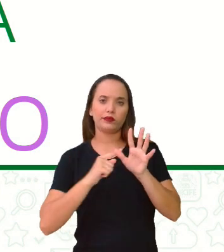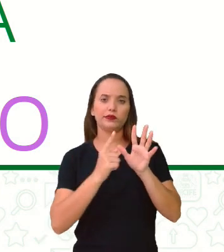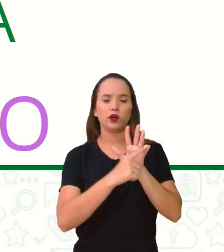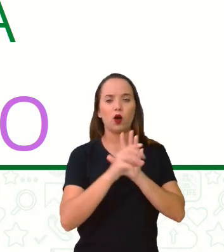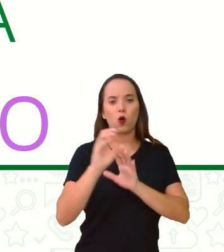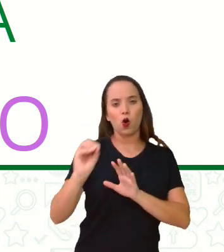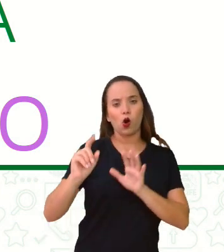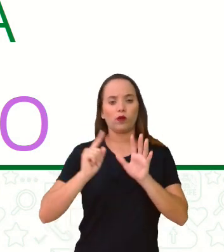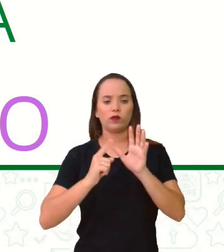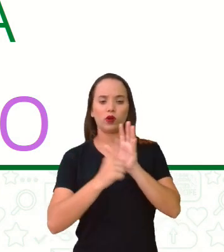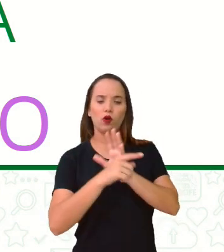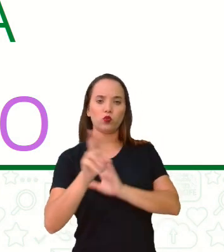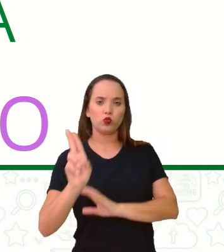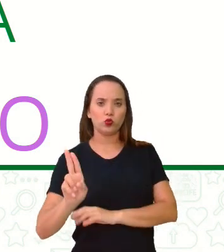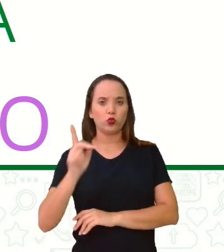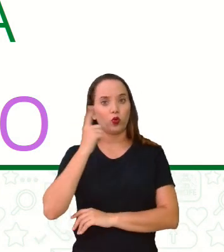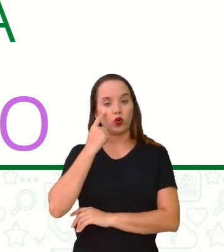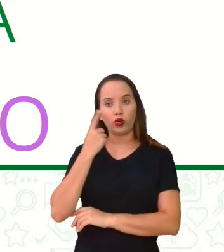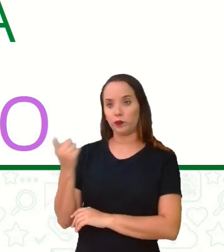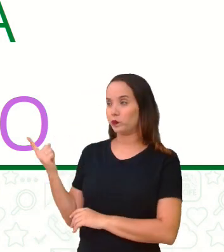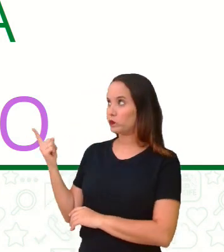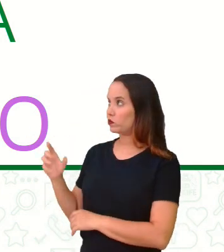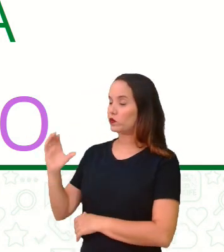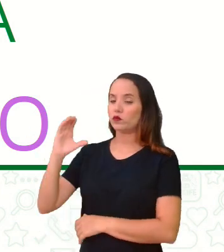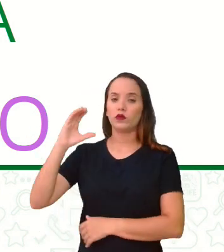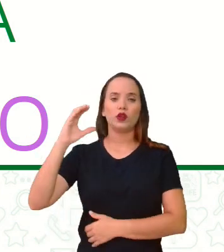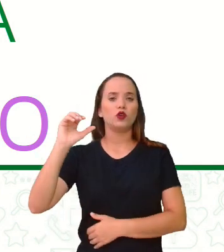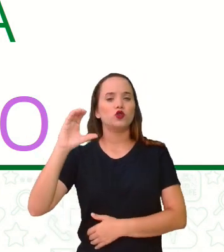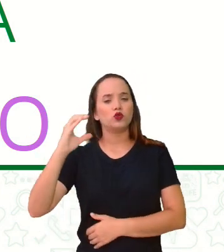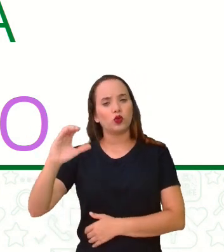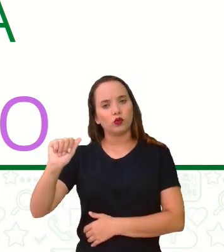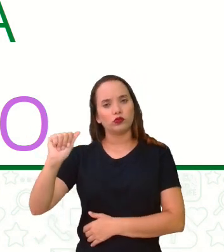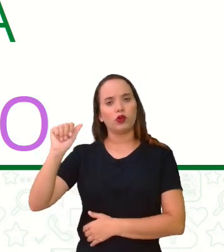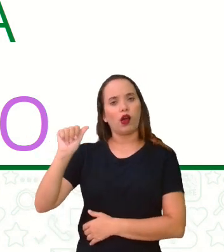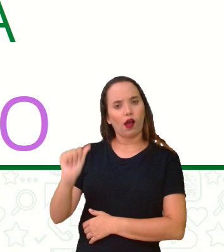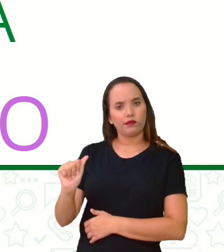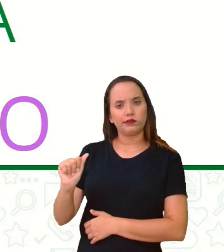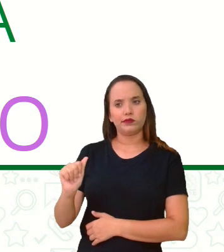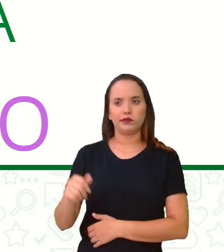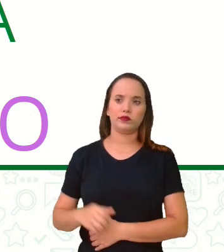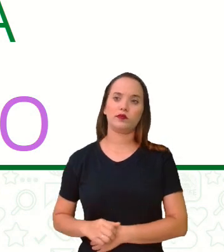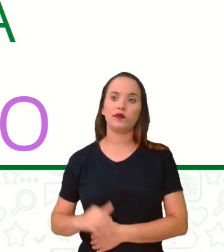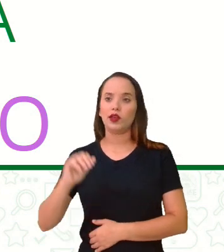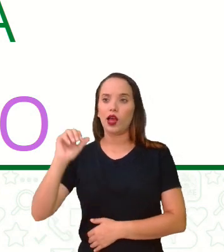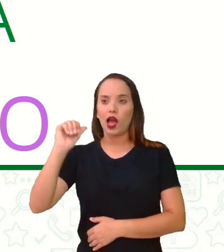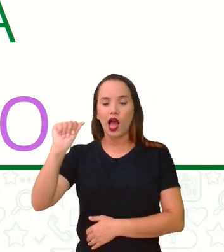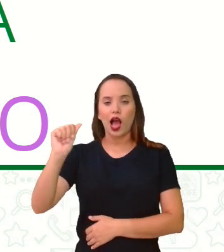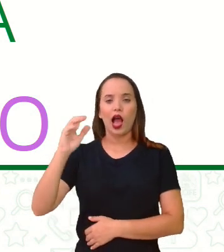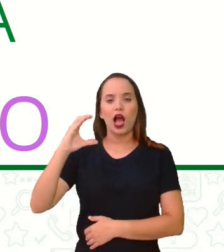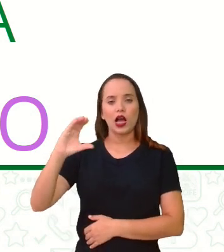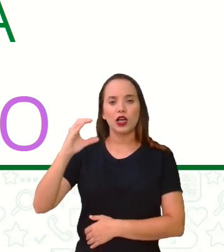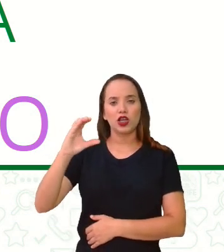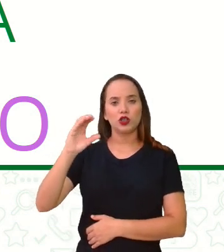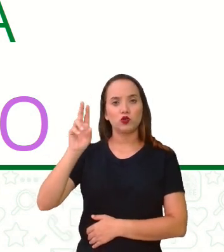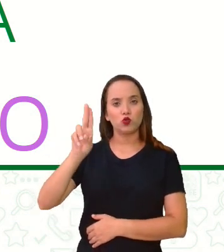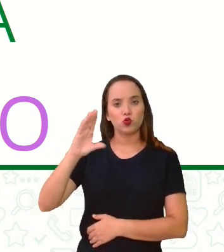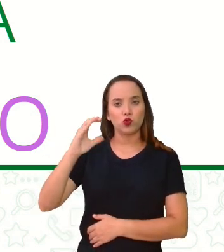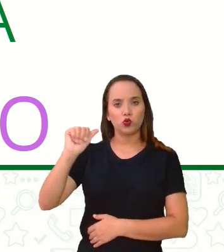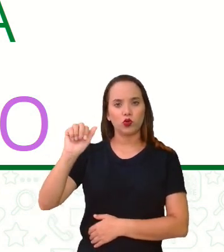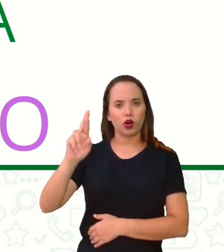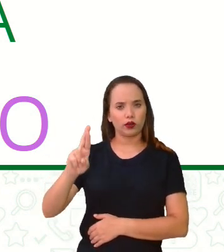lá o justiça. C cedilha vem antes desse A. Açúcar. Olha o U. Açúcar.